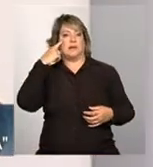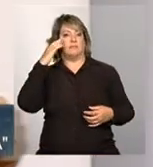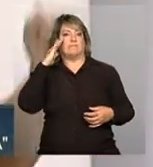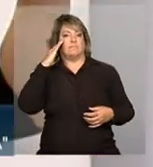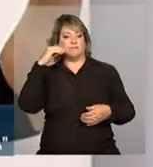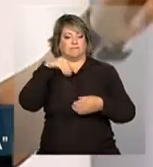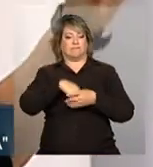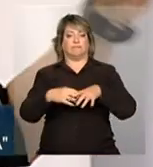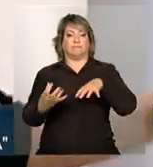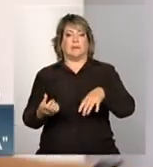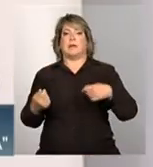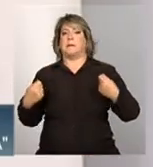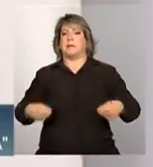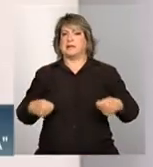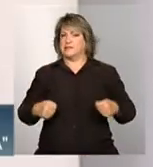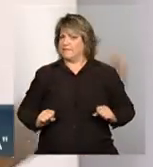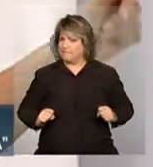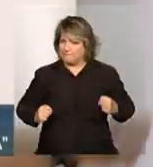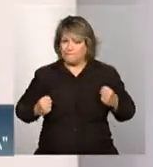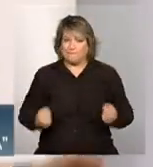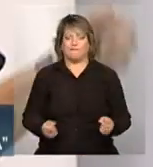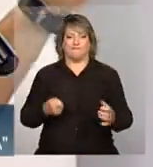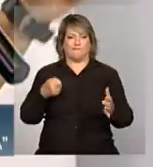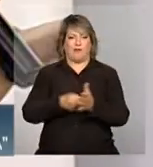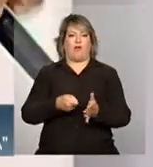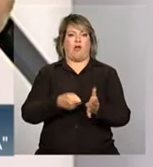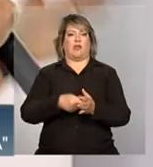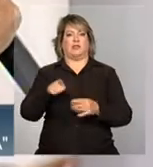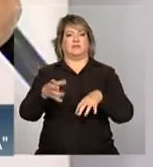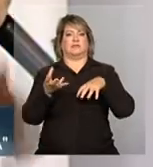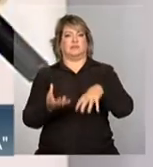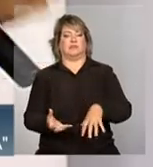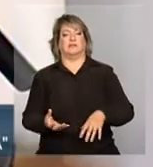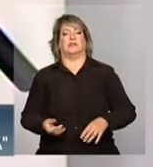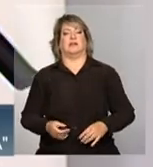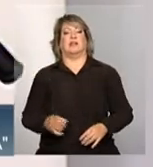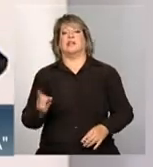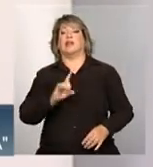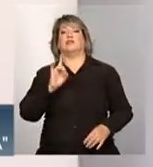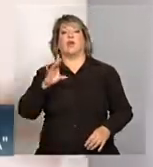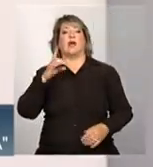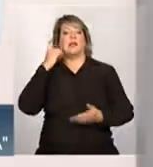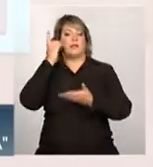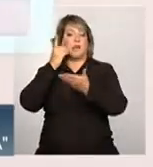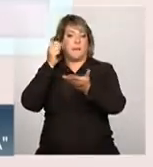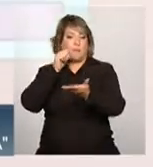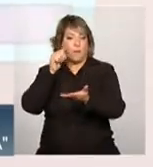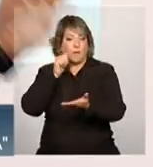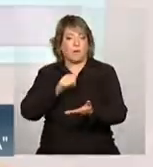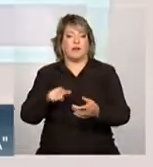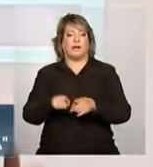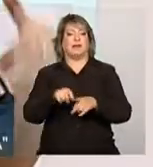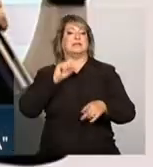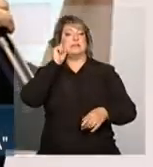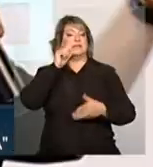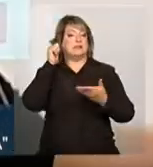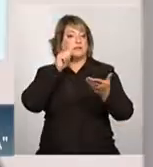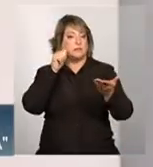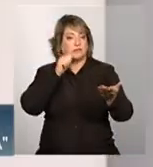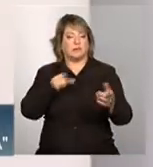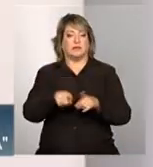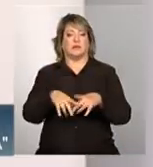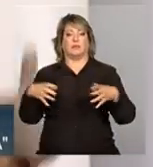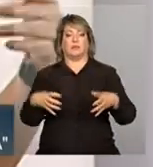Congresso. Então, a gente precisa ir forte lá, não só, obviamente, as deputadas, as senadoras, a